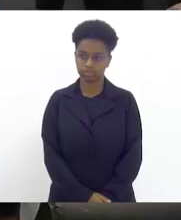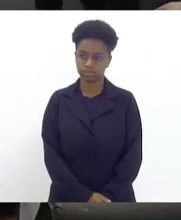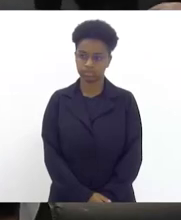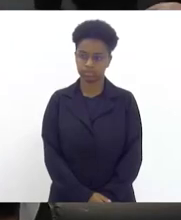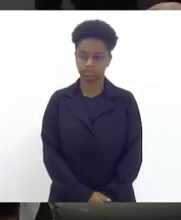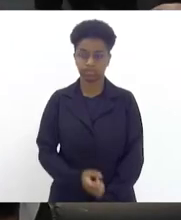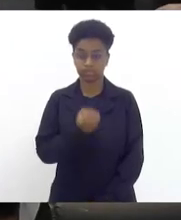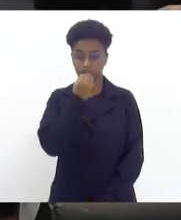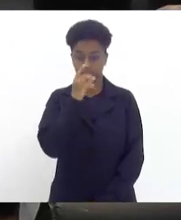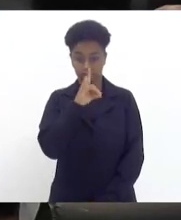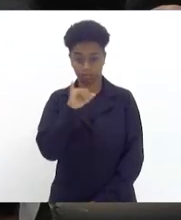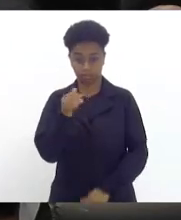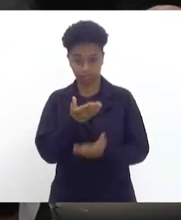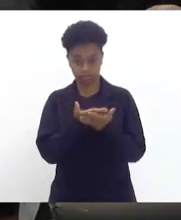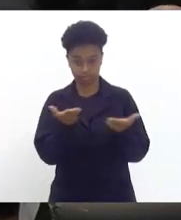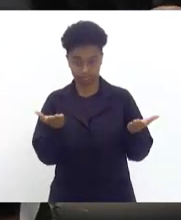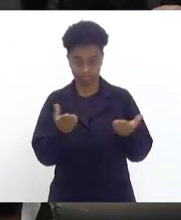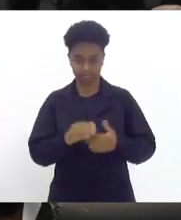Bom dia